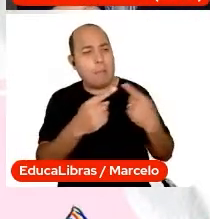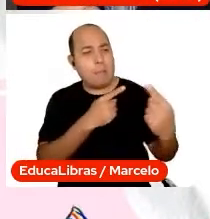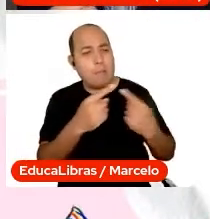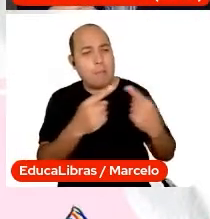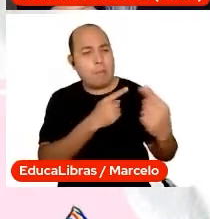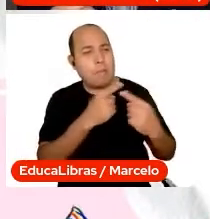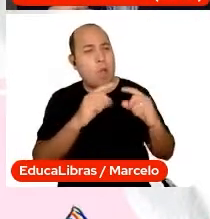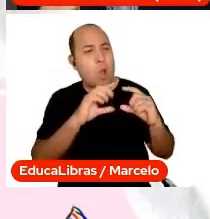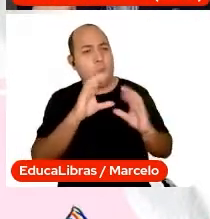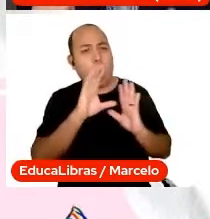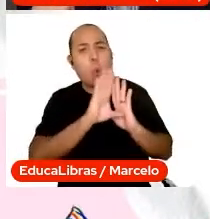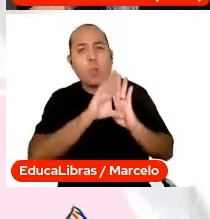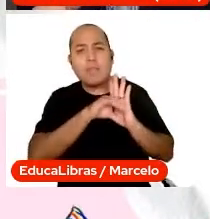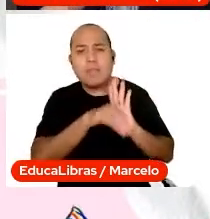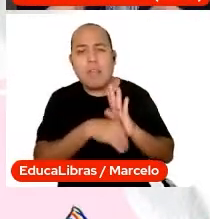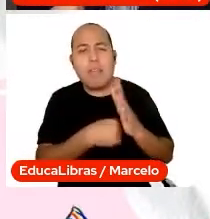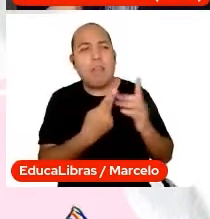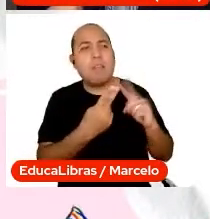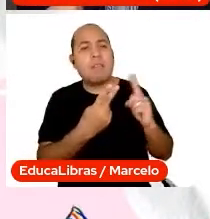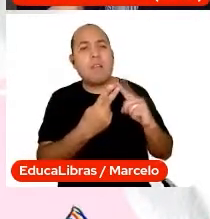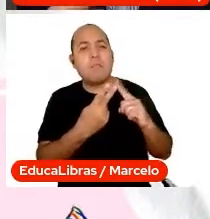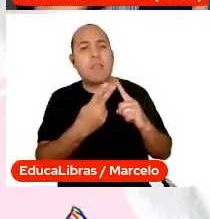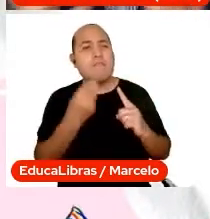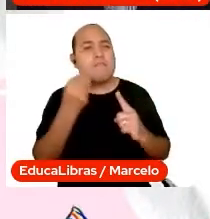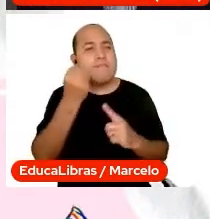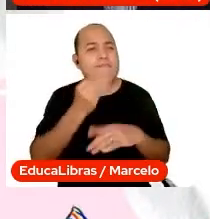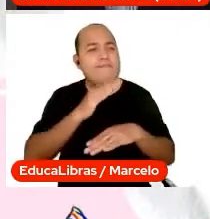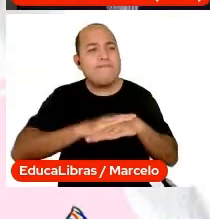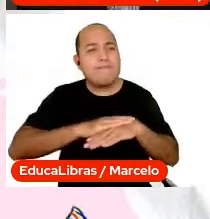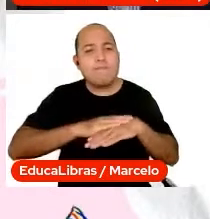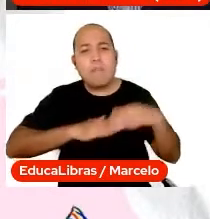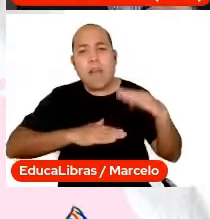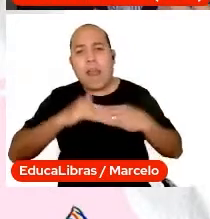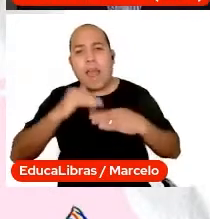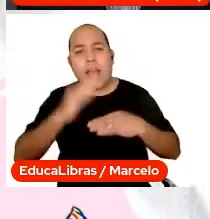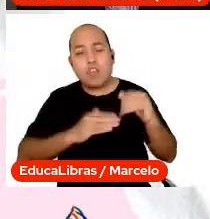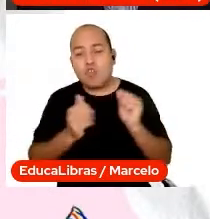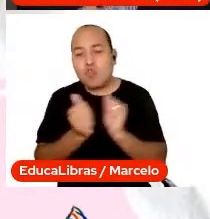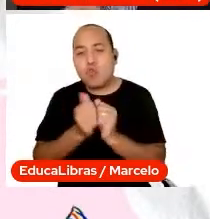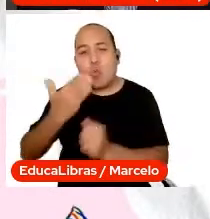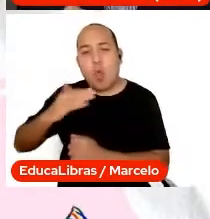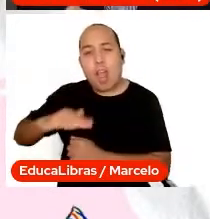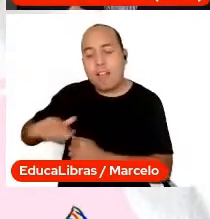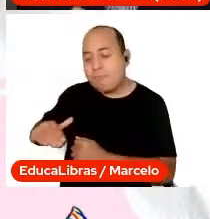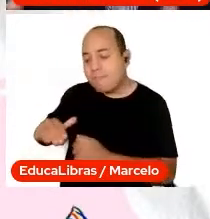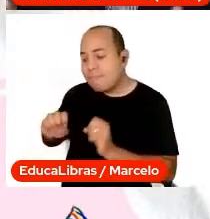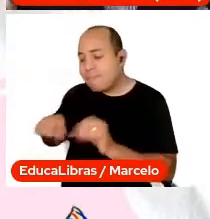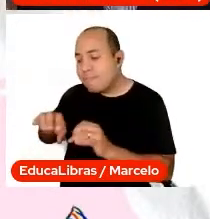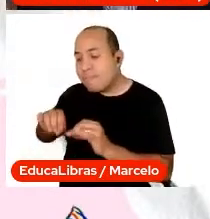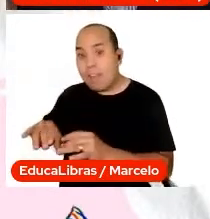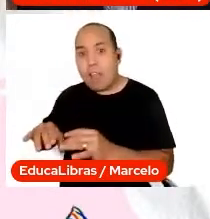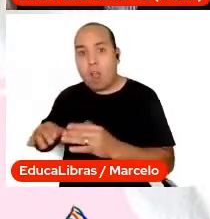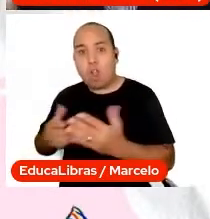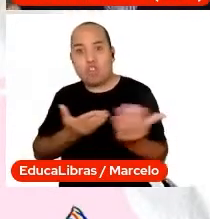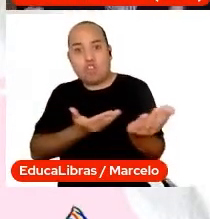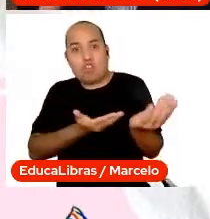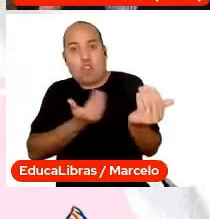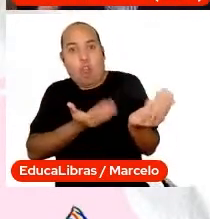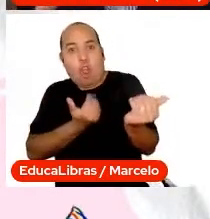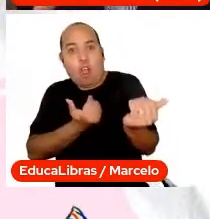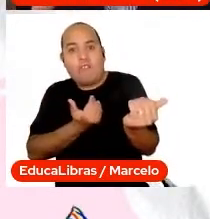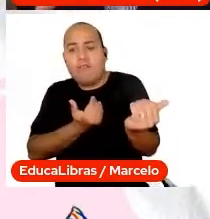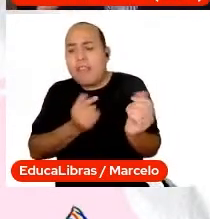ela pode exercitar a sua prática, com as crianças, com os adolescentes, com os jovens, de valores que